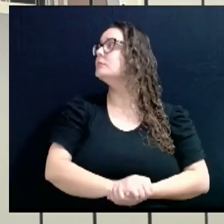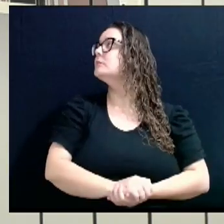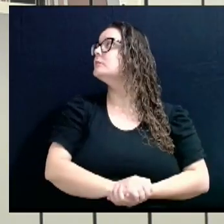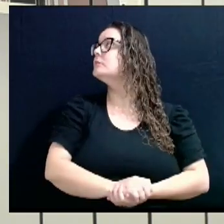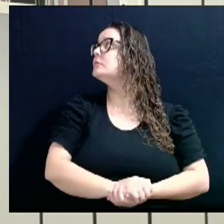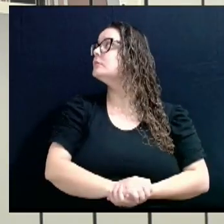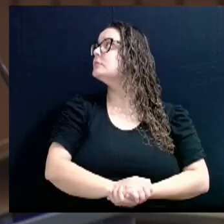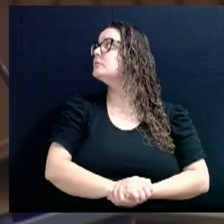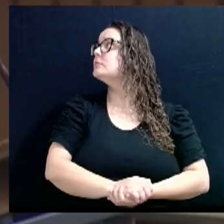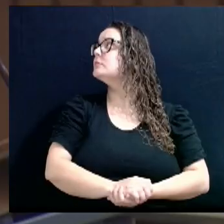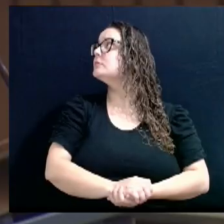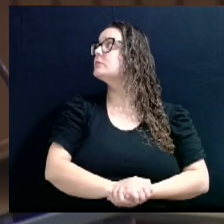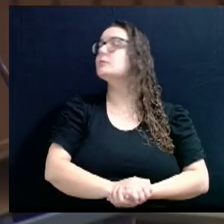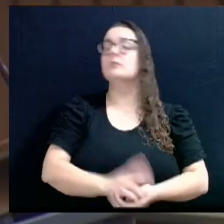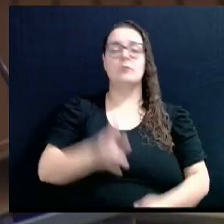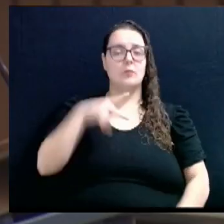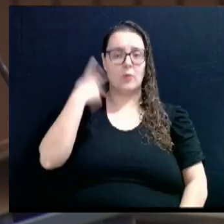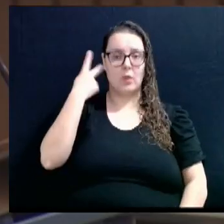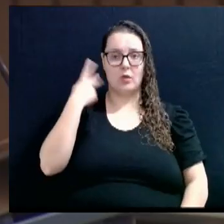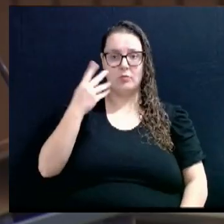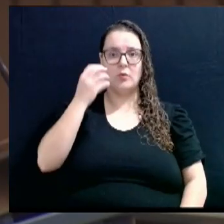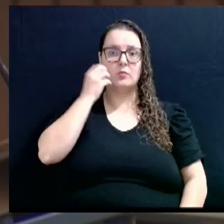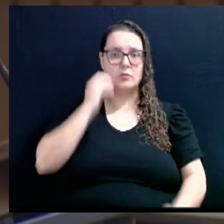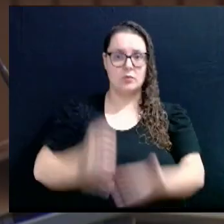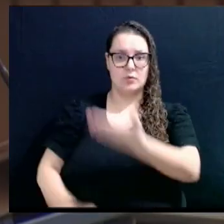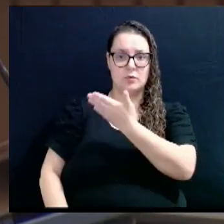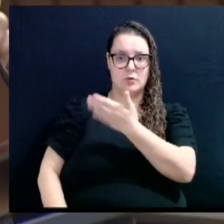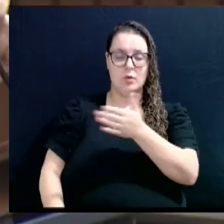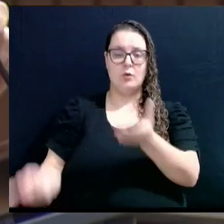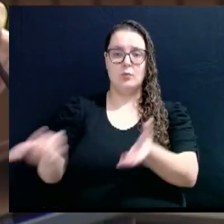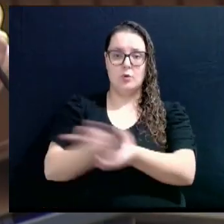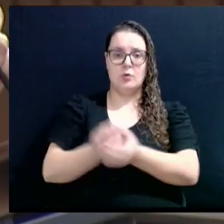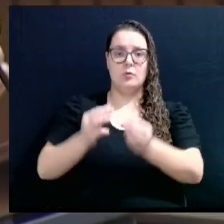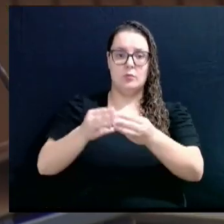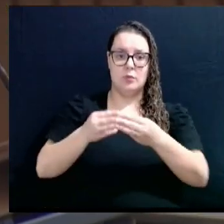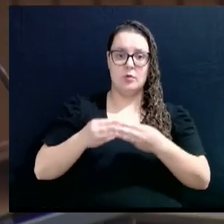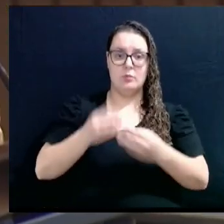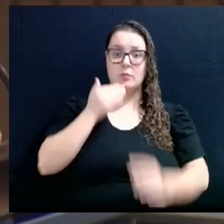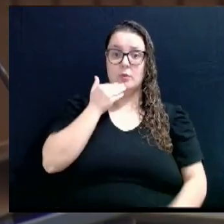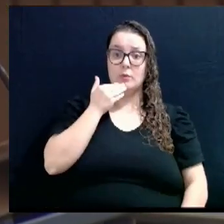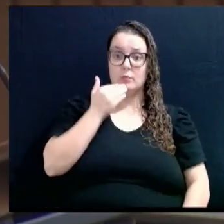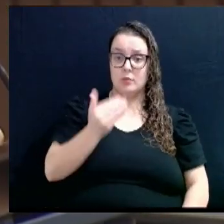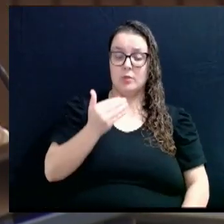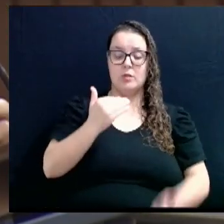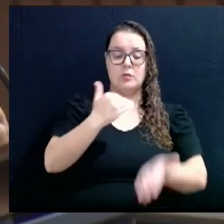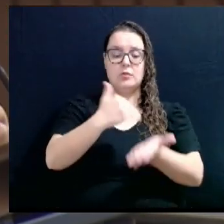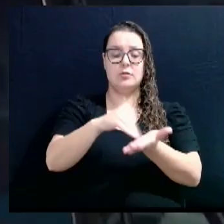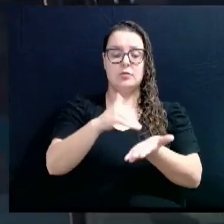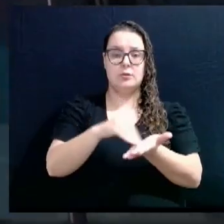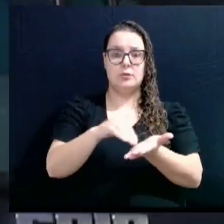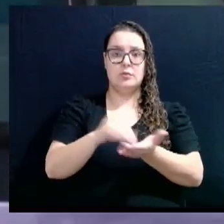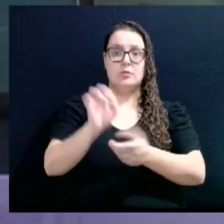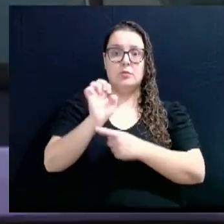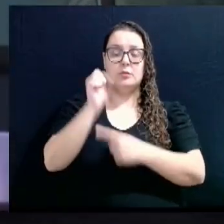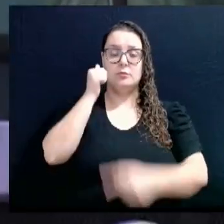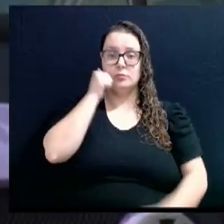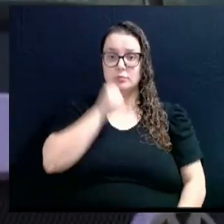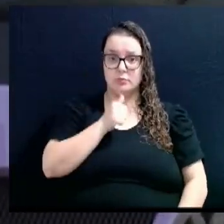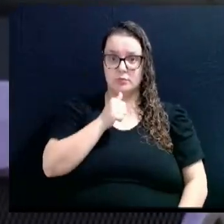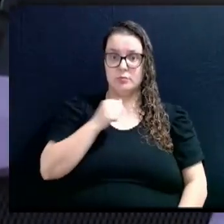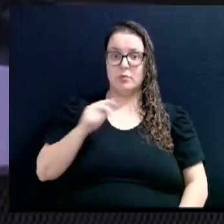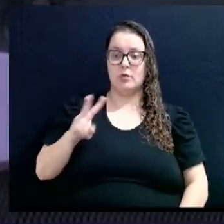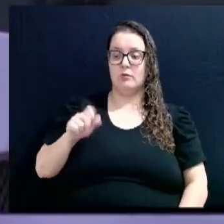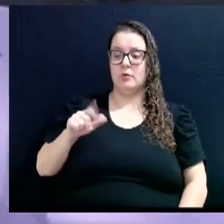O vereador Igor Diego protocolou uma moção para apelar à secretária de Estado da Mulher, Valéria Bolsonaro,